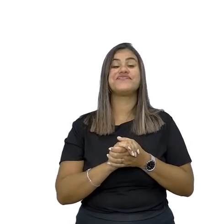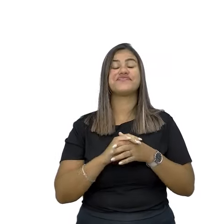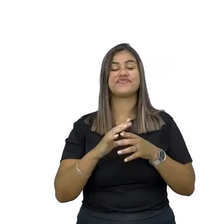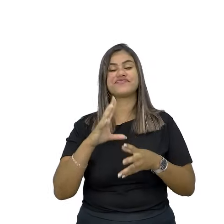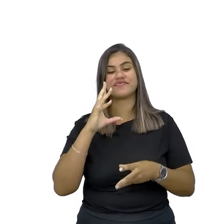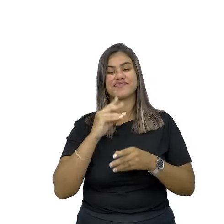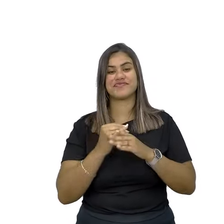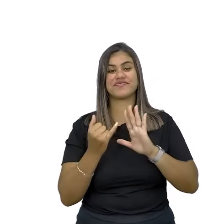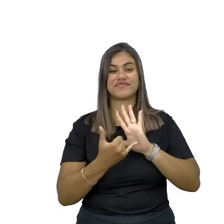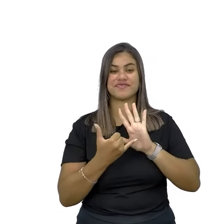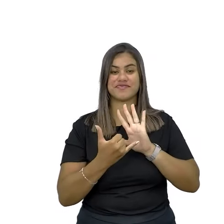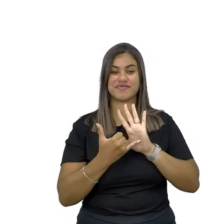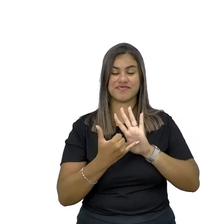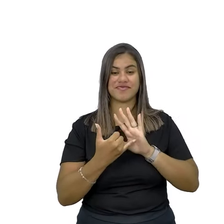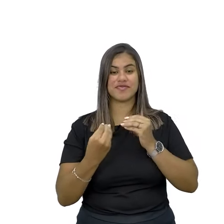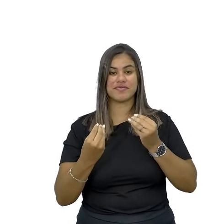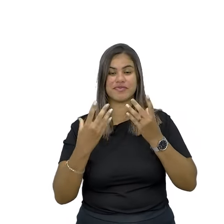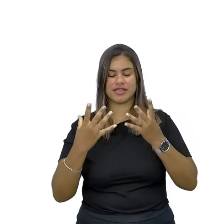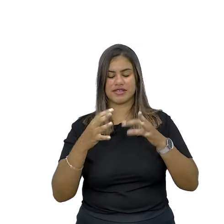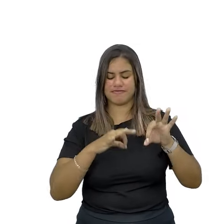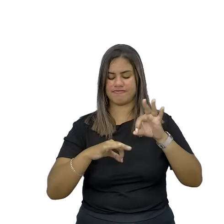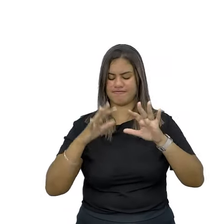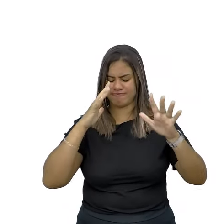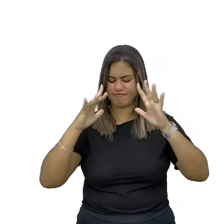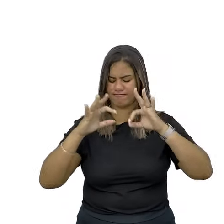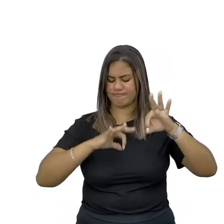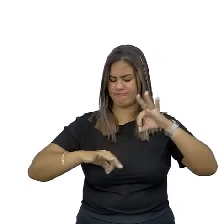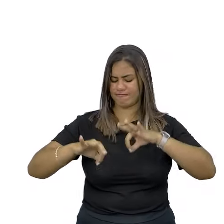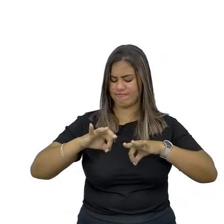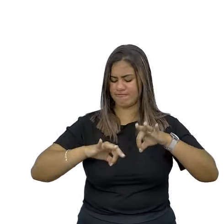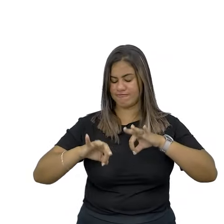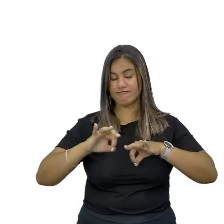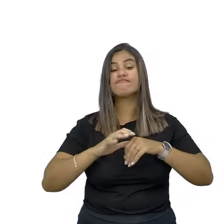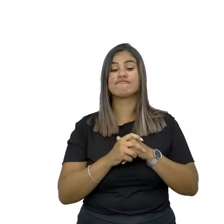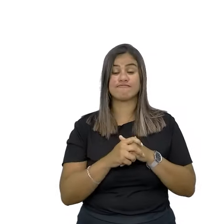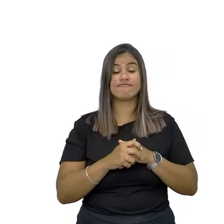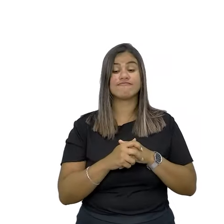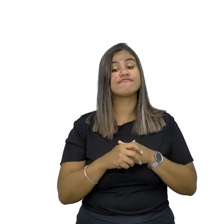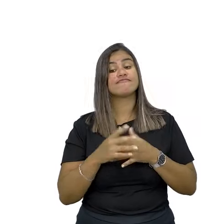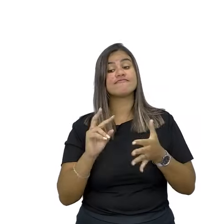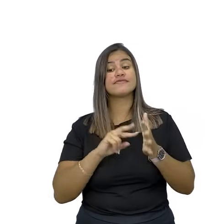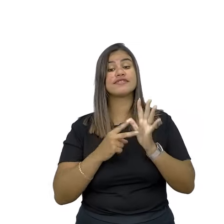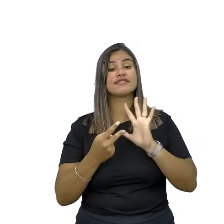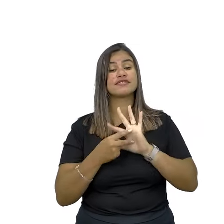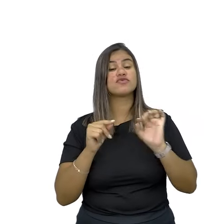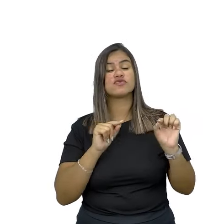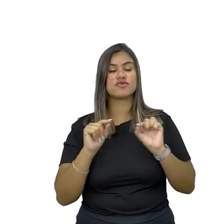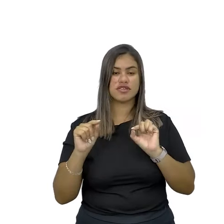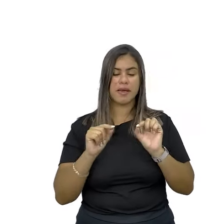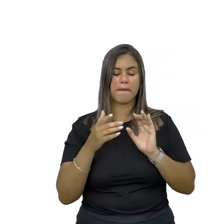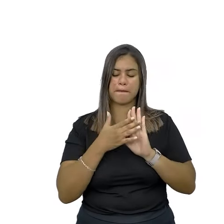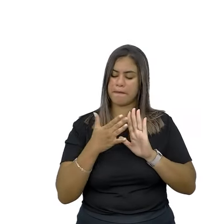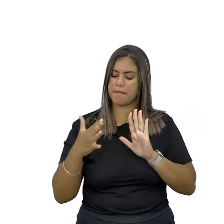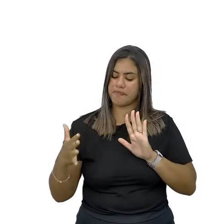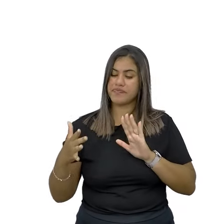para que o professor reflita sobre o seu planejamento. Ou seja, nesse momento, é a hora da